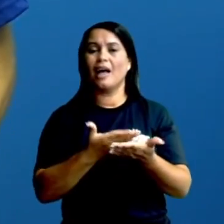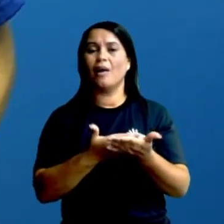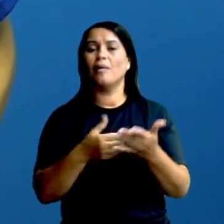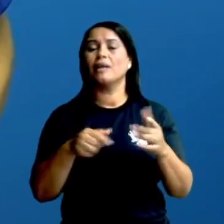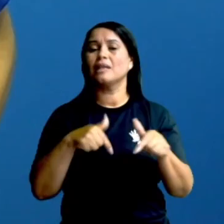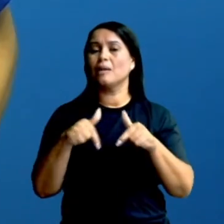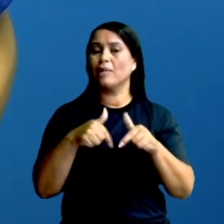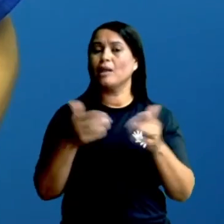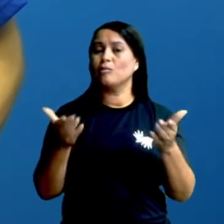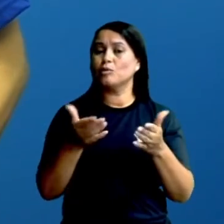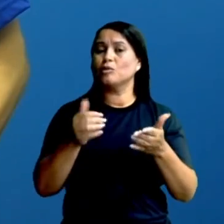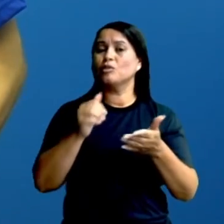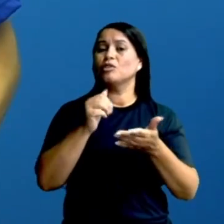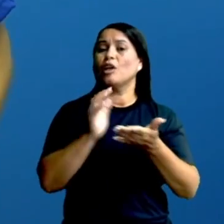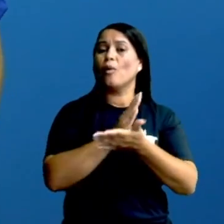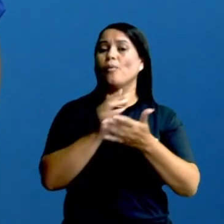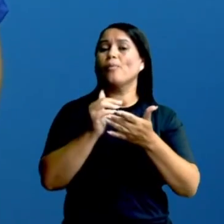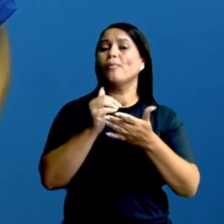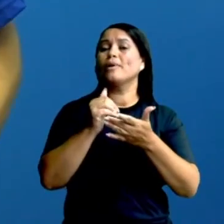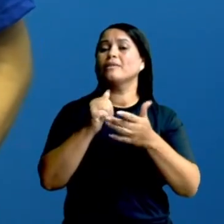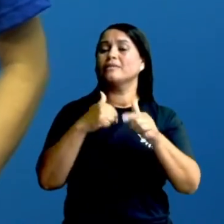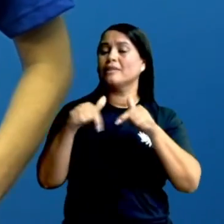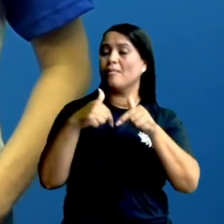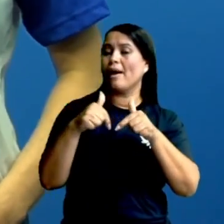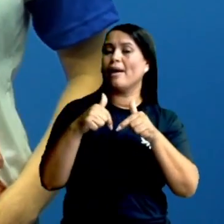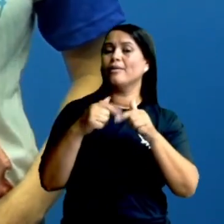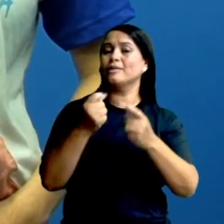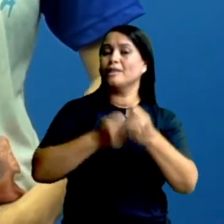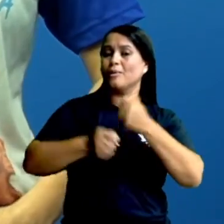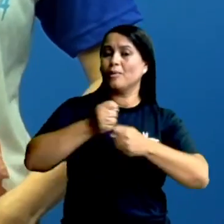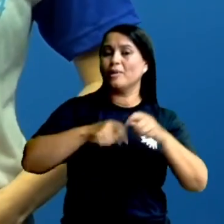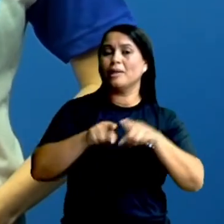Que trabalhamos hoje as atividades econômicas.